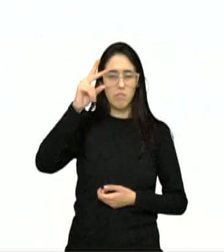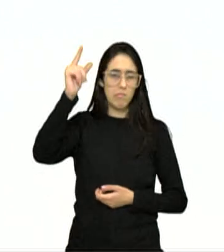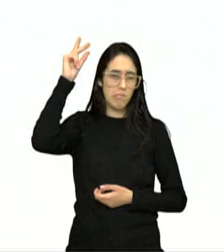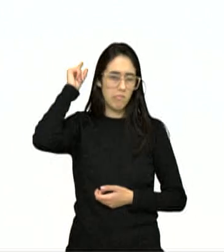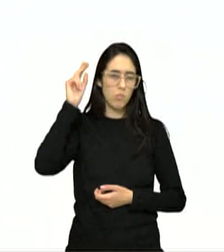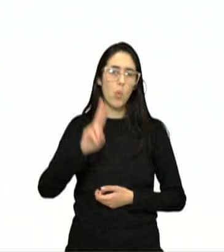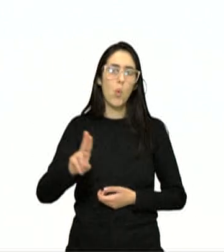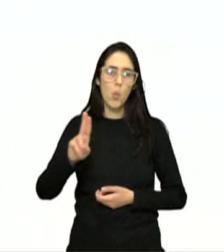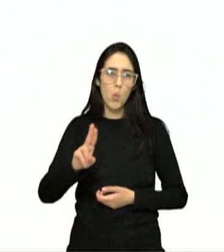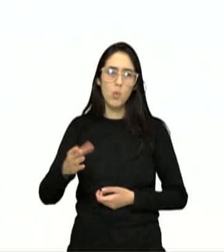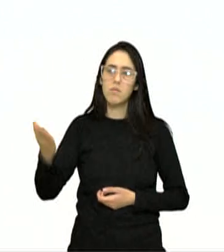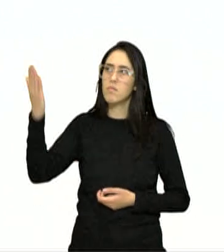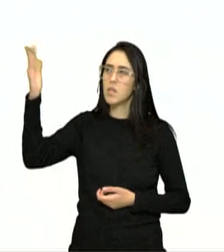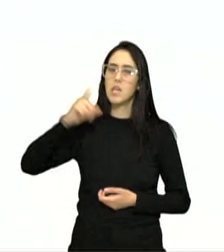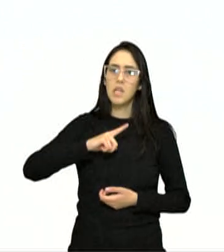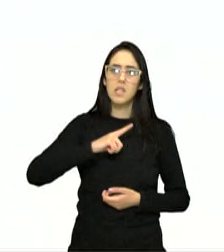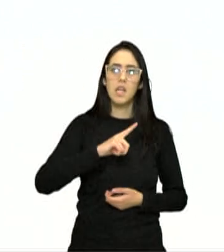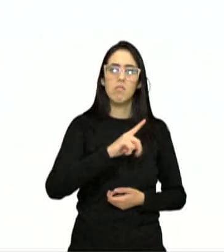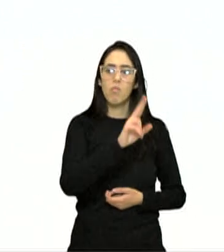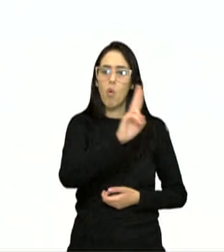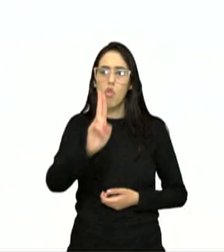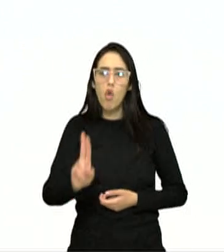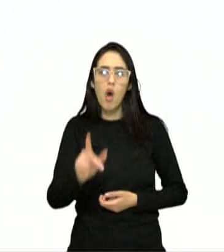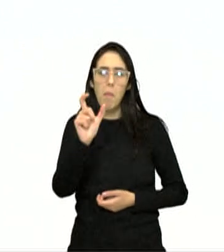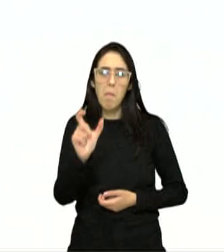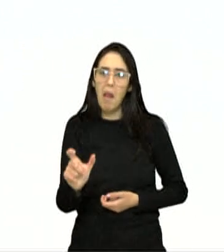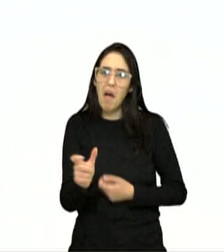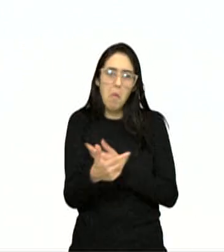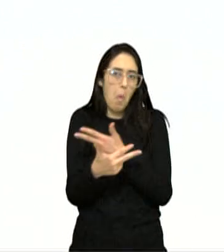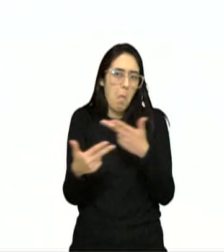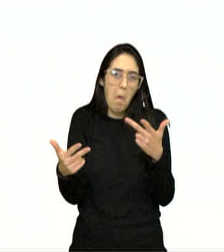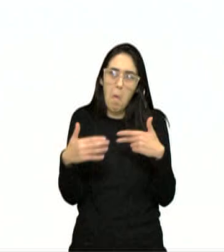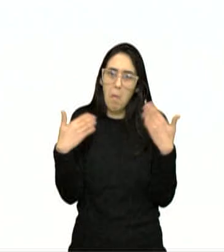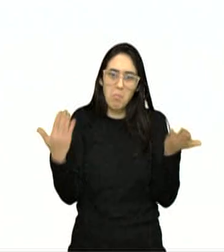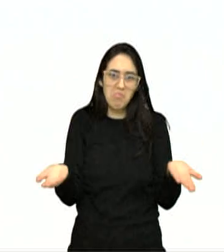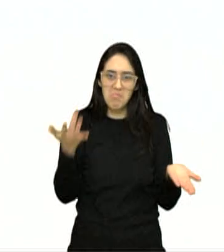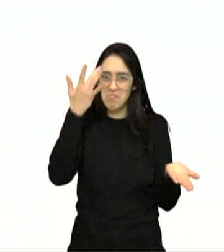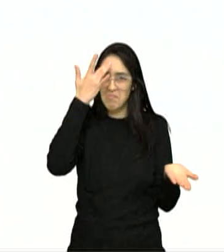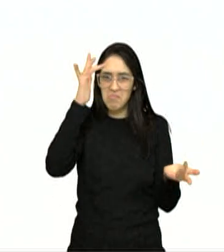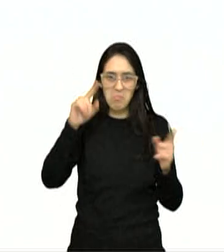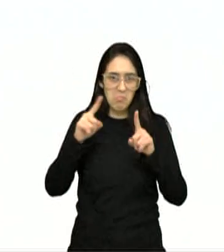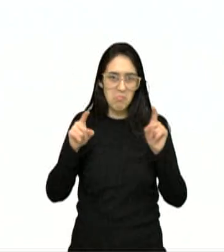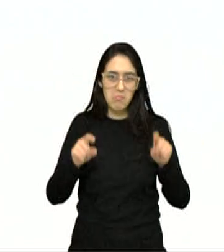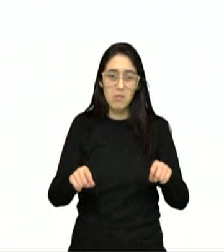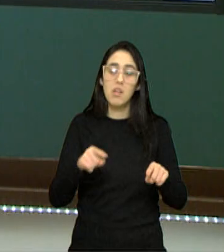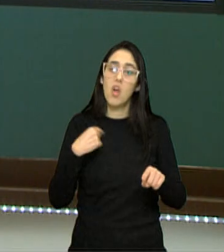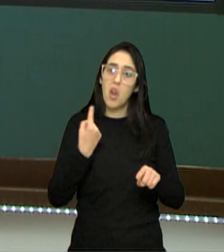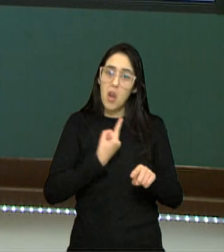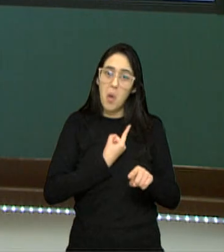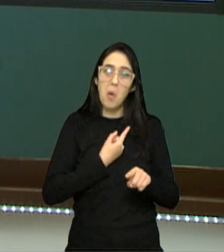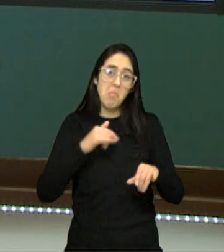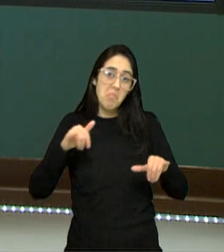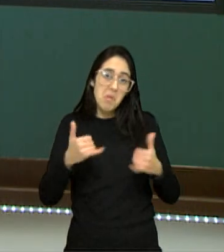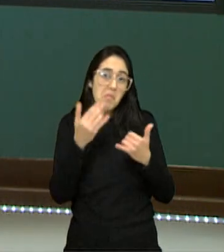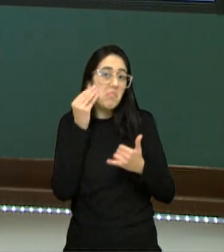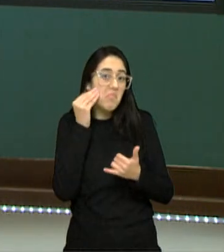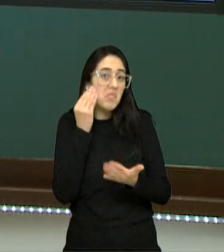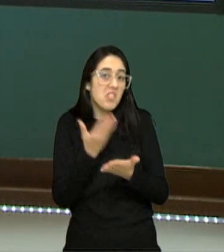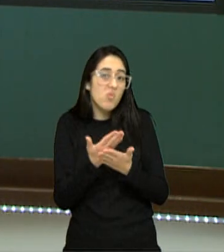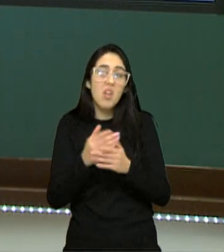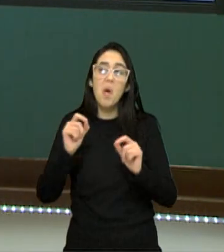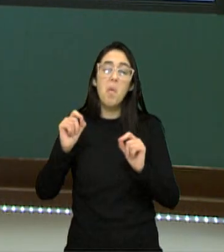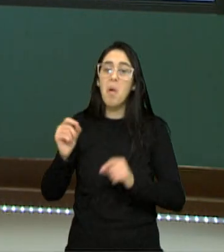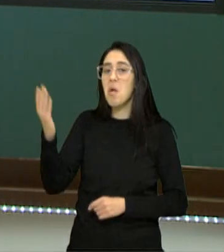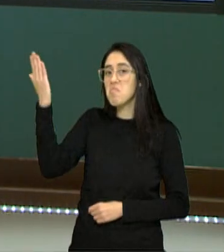ó, tá escrito alguma coisa, né? Se a gente for estudar, nós vamos conseguir decifrar o que está escrito